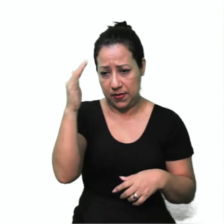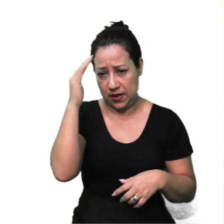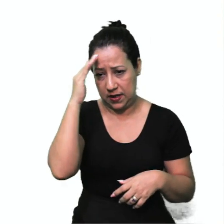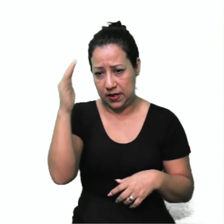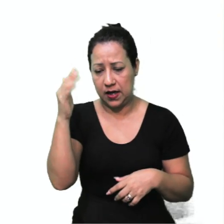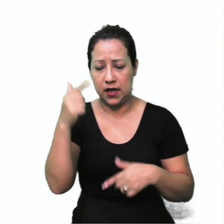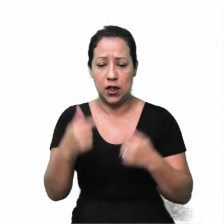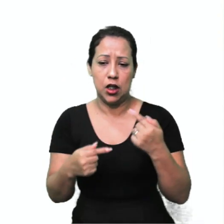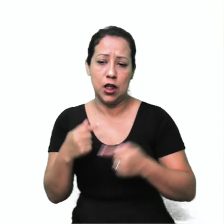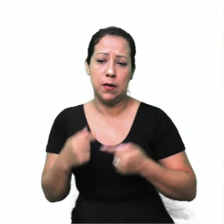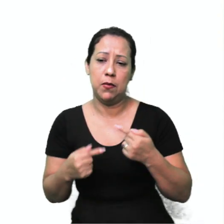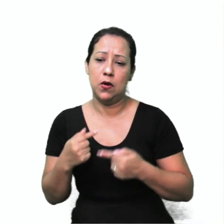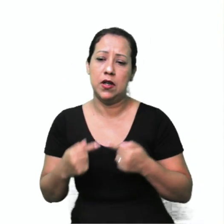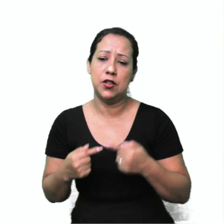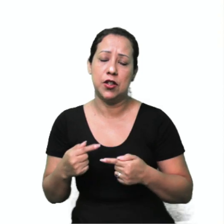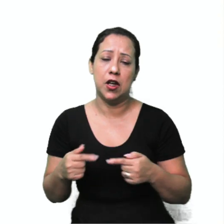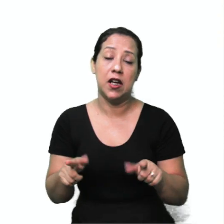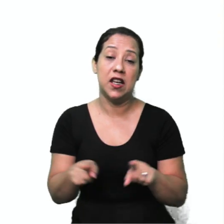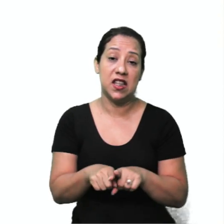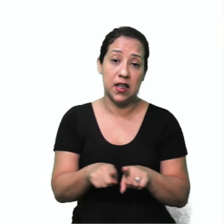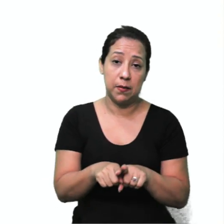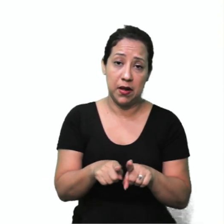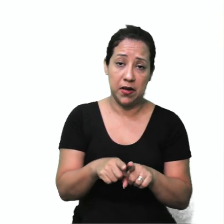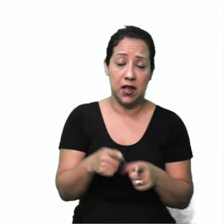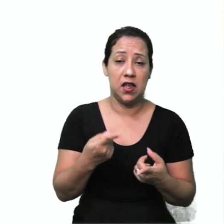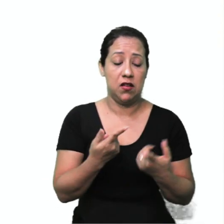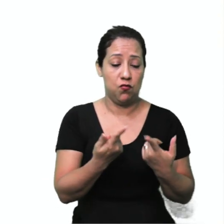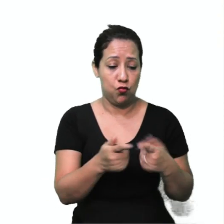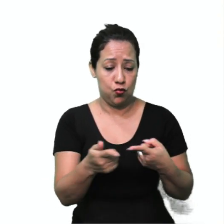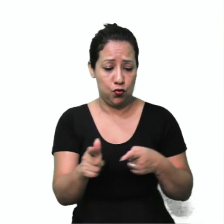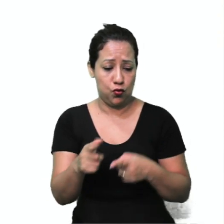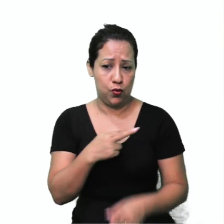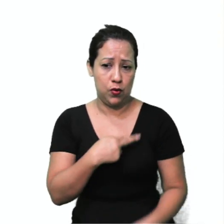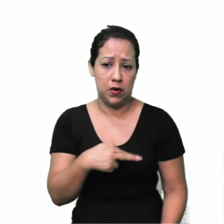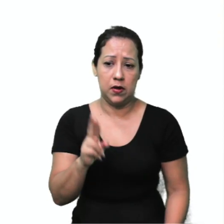nós temos algumas perseguições étnicas e religiosas.